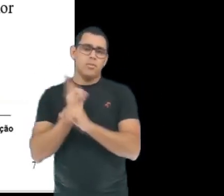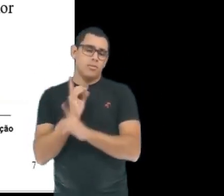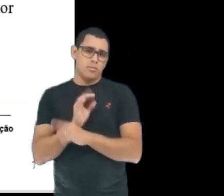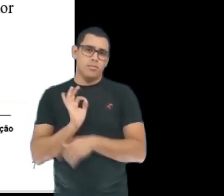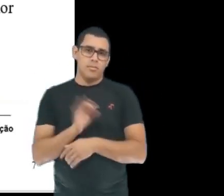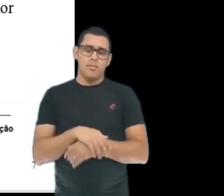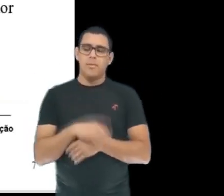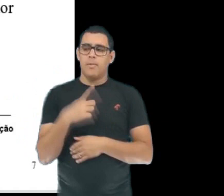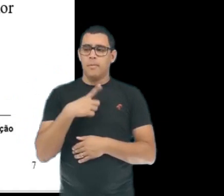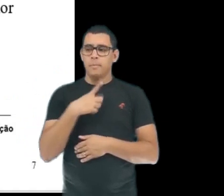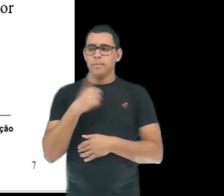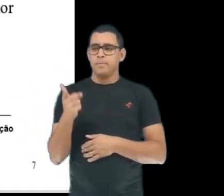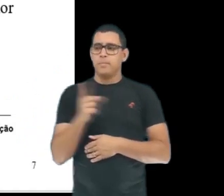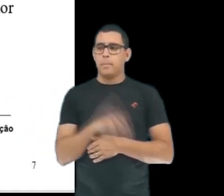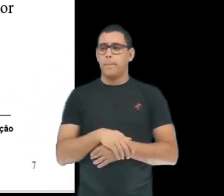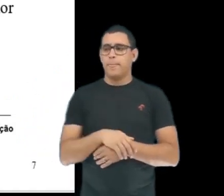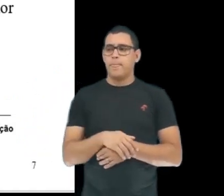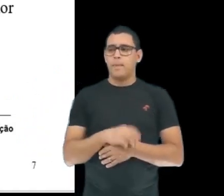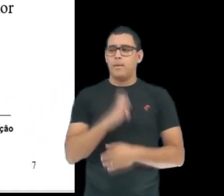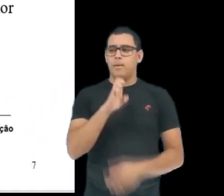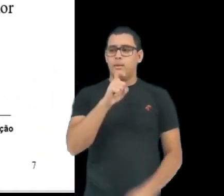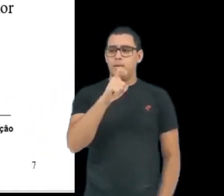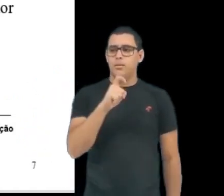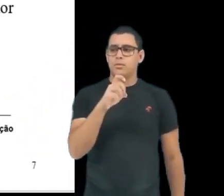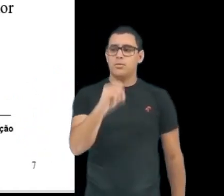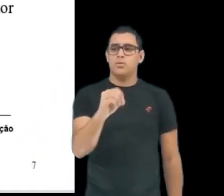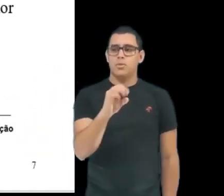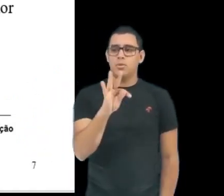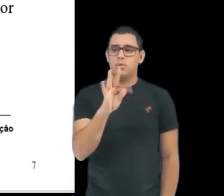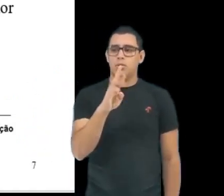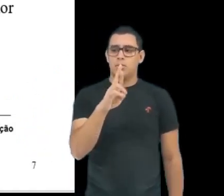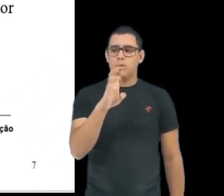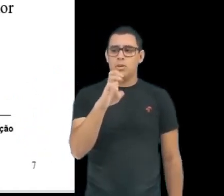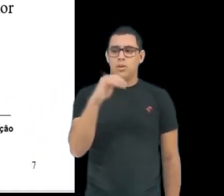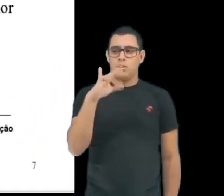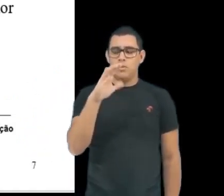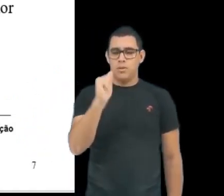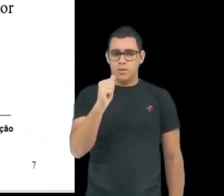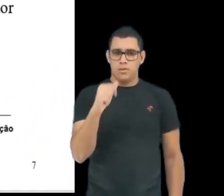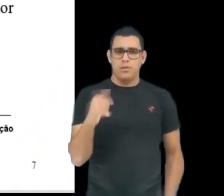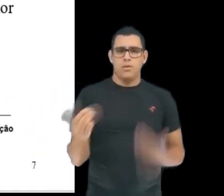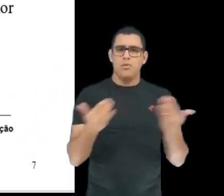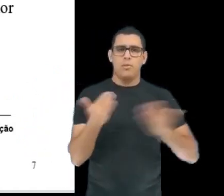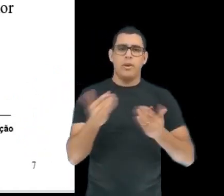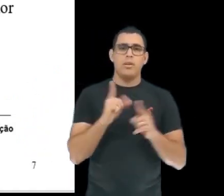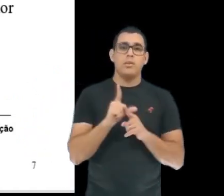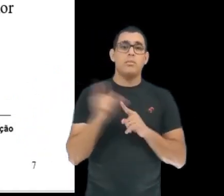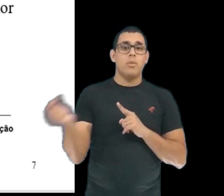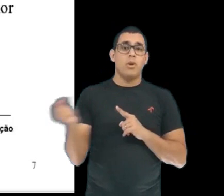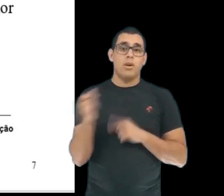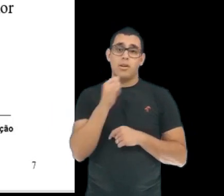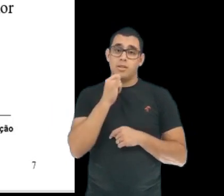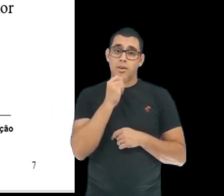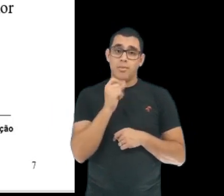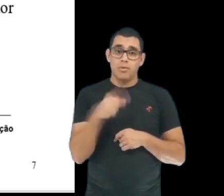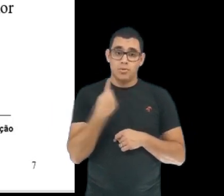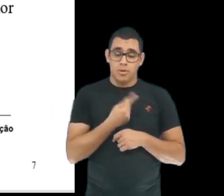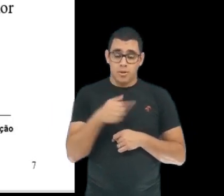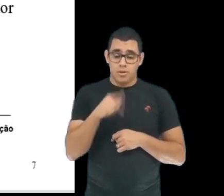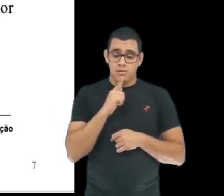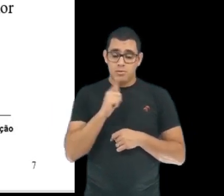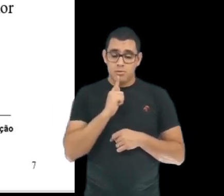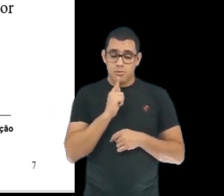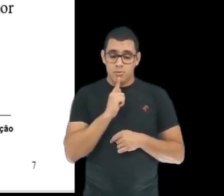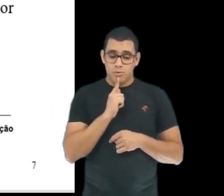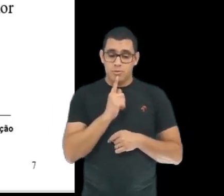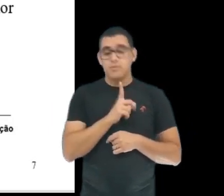Aí nós temos o seguinte: reação exotérmica. A reação exotérmica são aquelas que liberam calor, a gente já sabe,